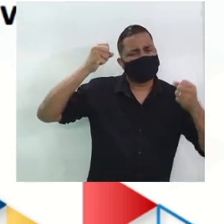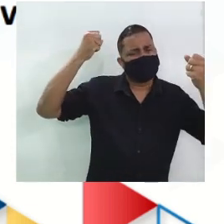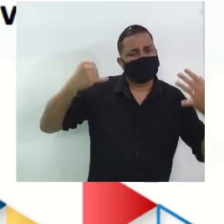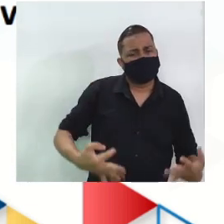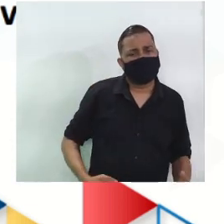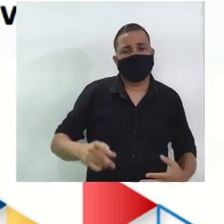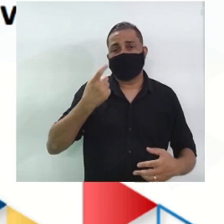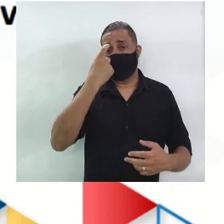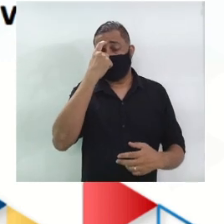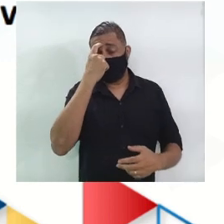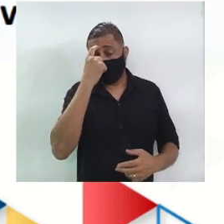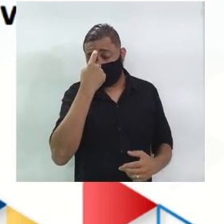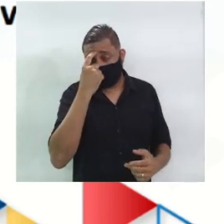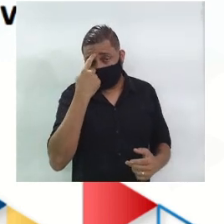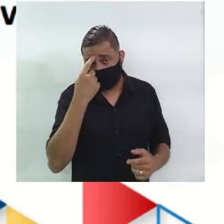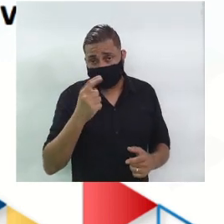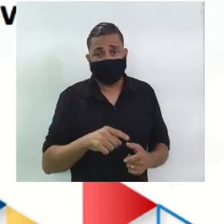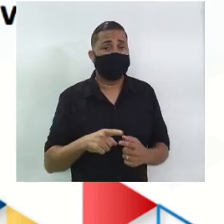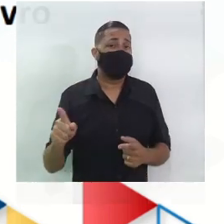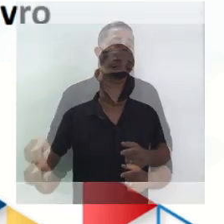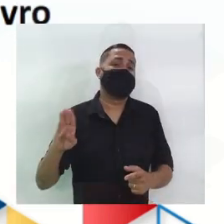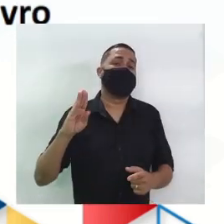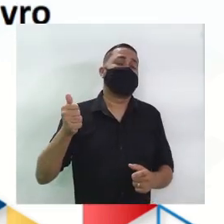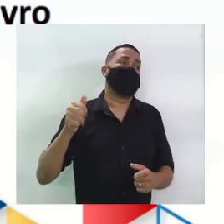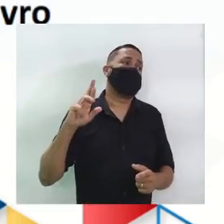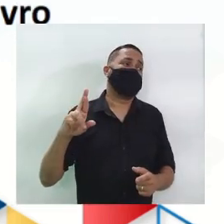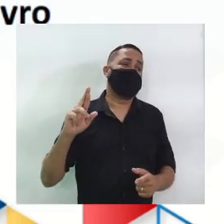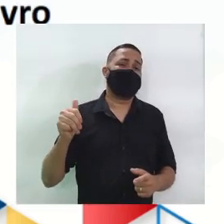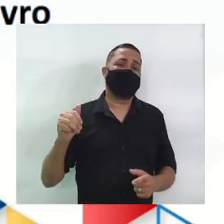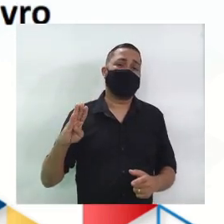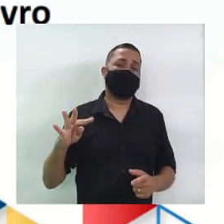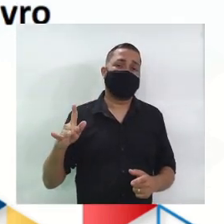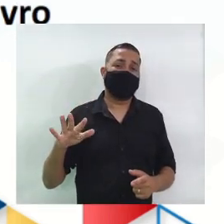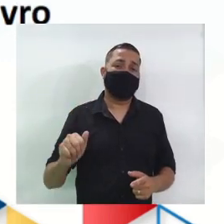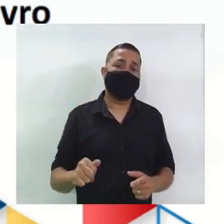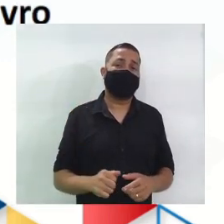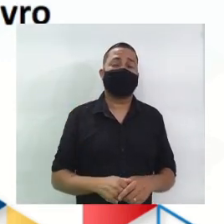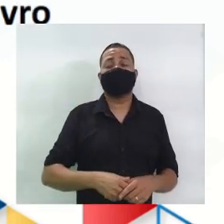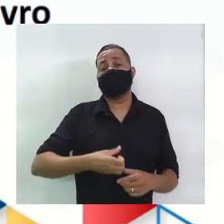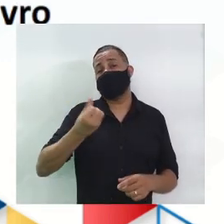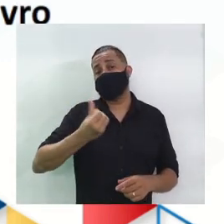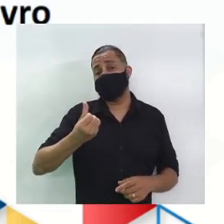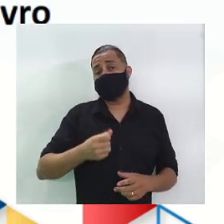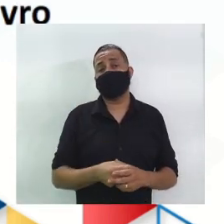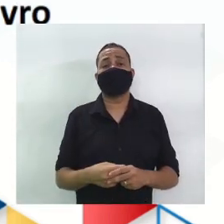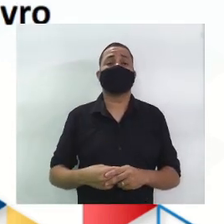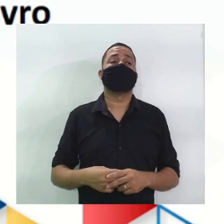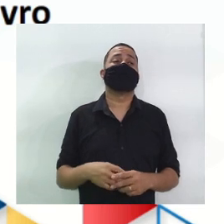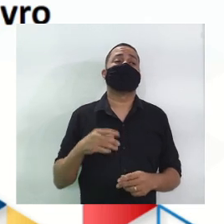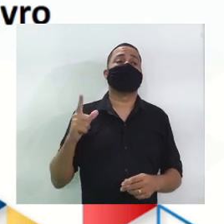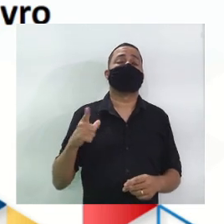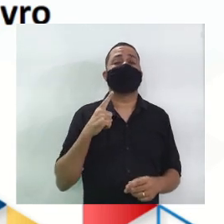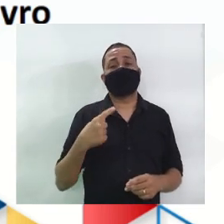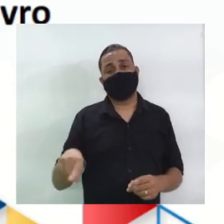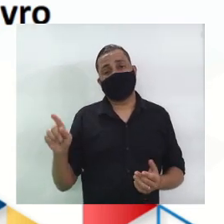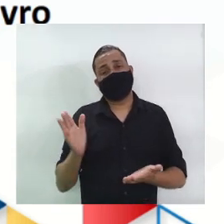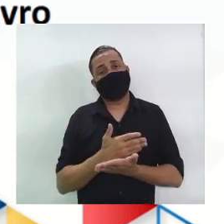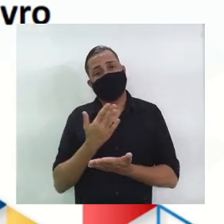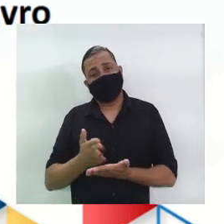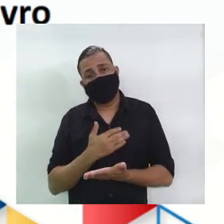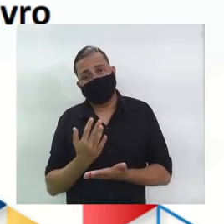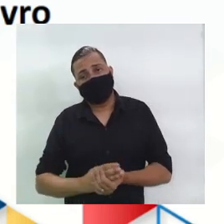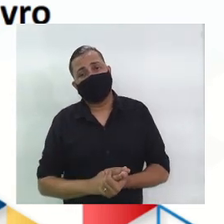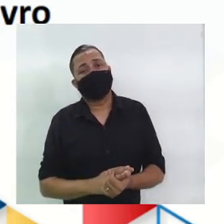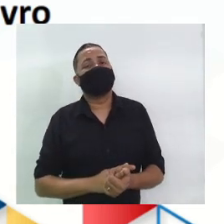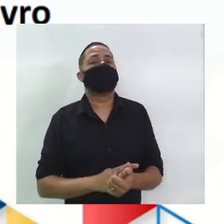da Índia. É do Mahabharata, no sexto canto, que sai o livro, aqui